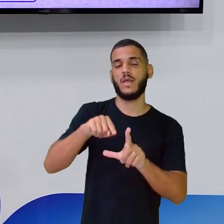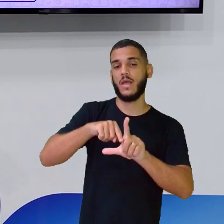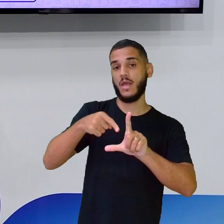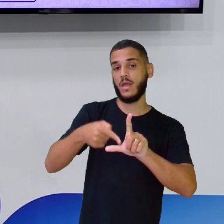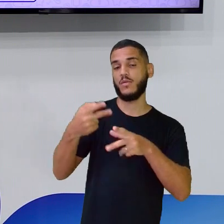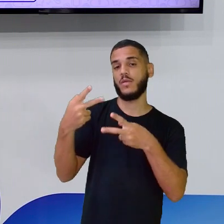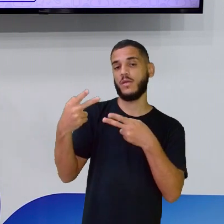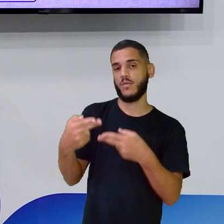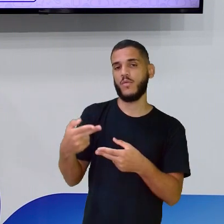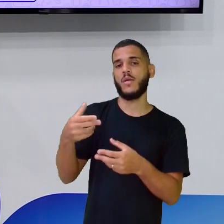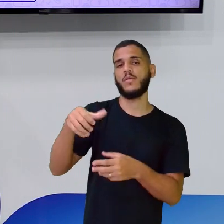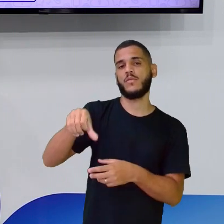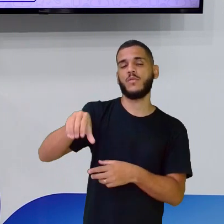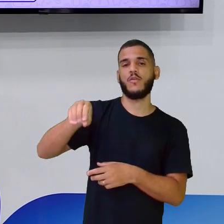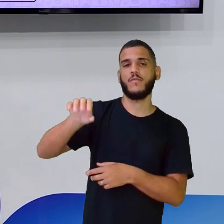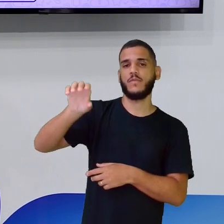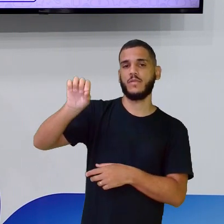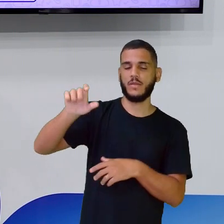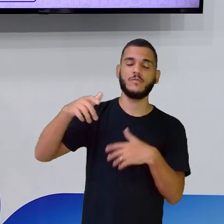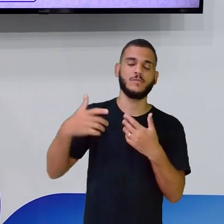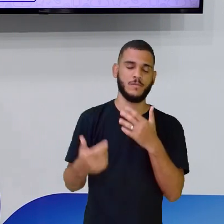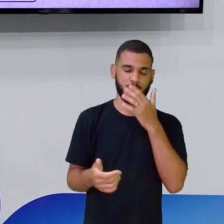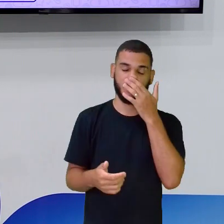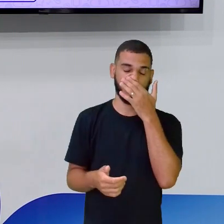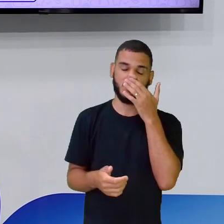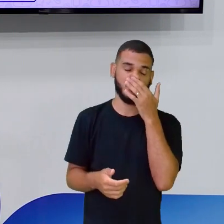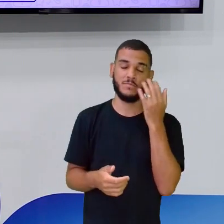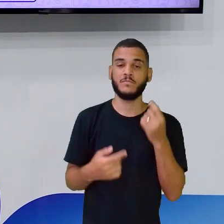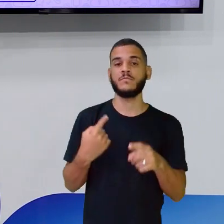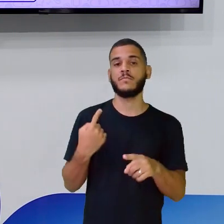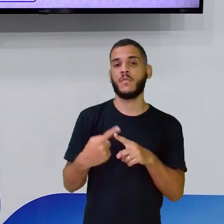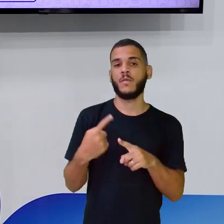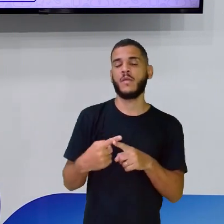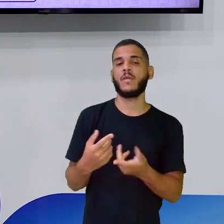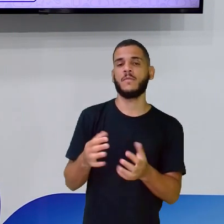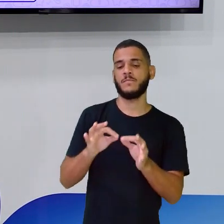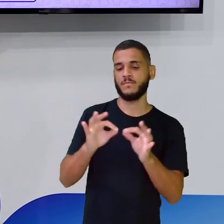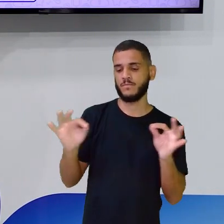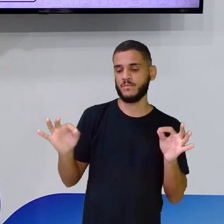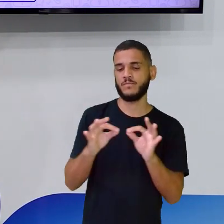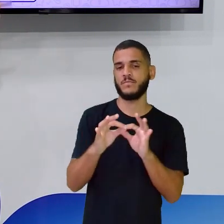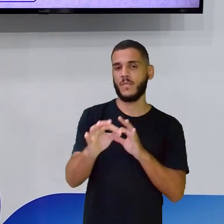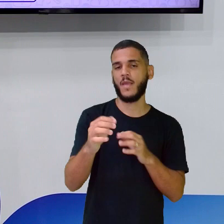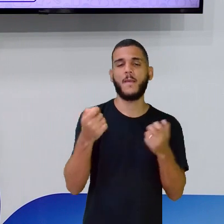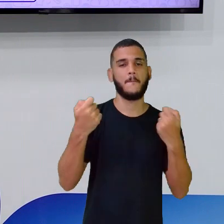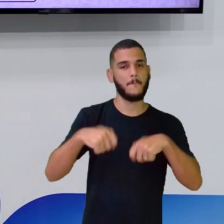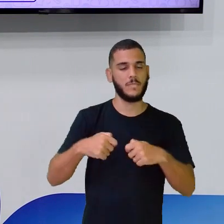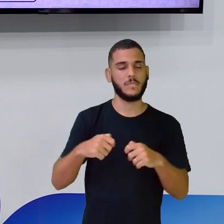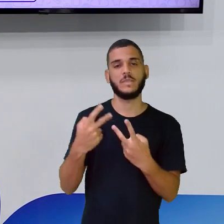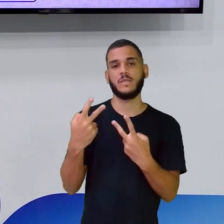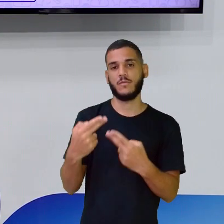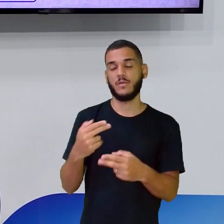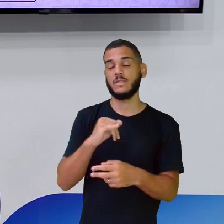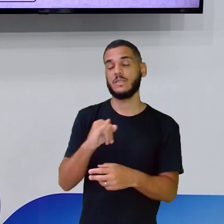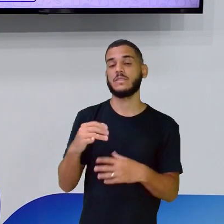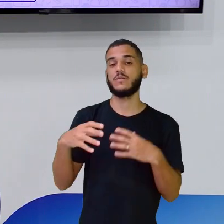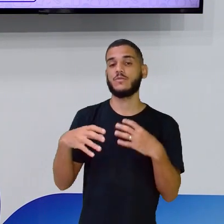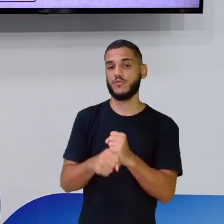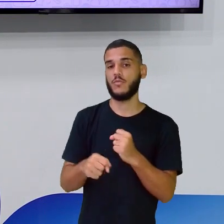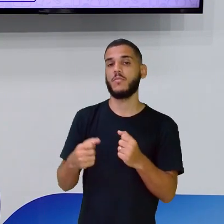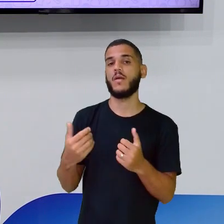a 90 graus. Não esquece, as medidas precisam ser iguais. Todas as medidas, se eu somar, tem que bater